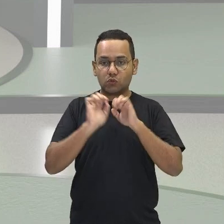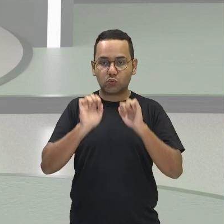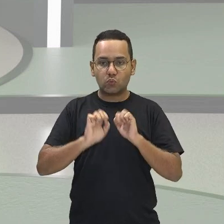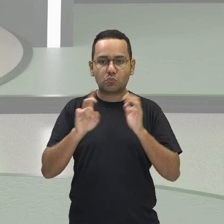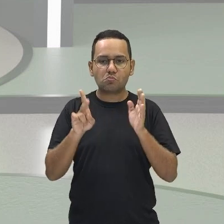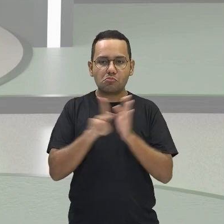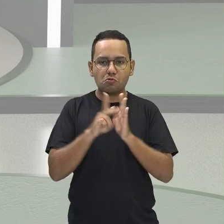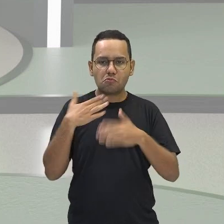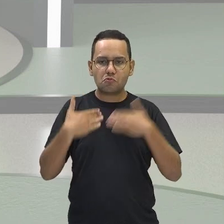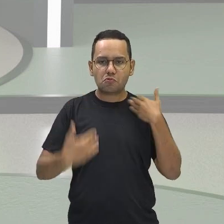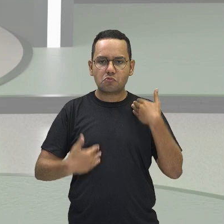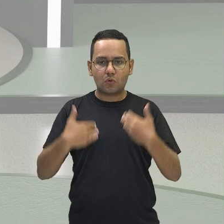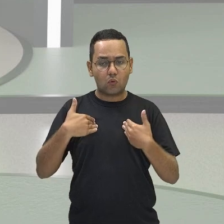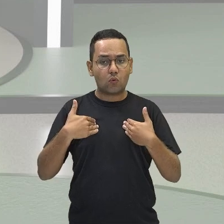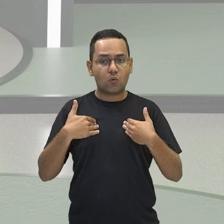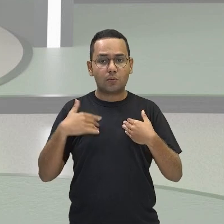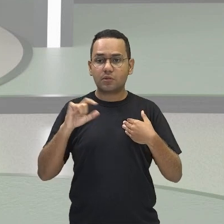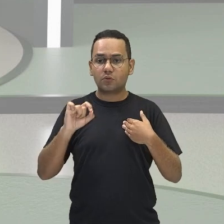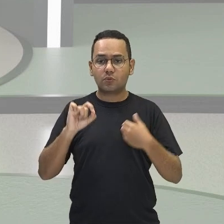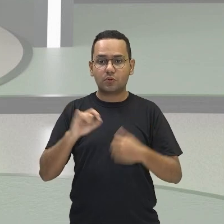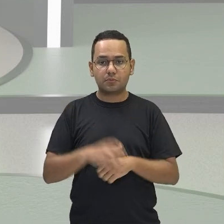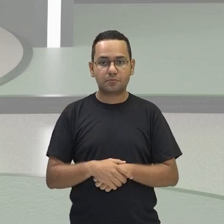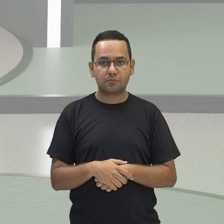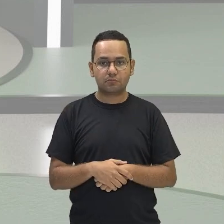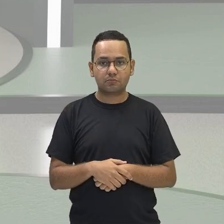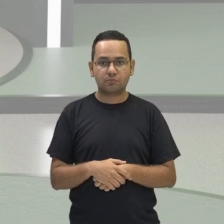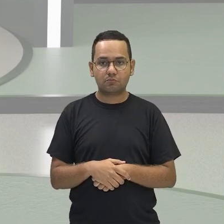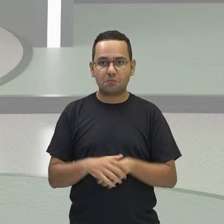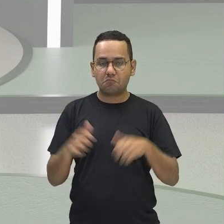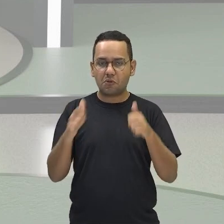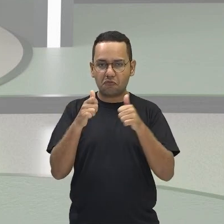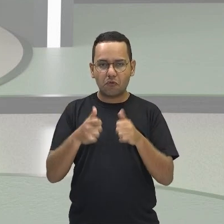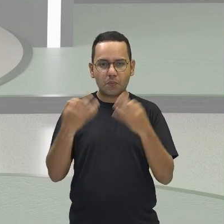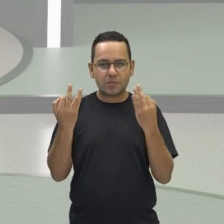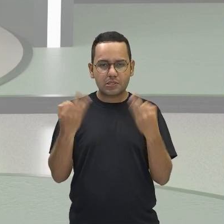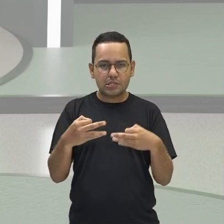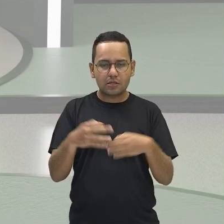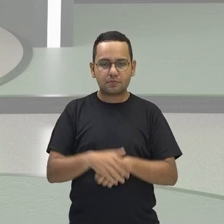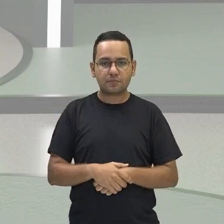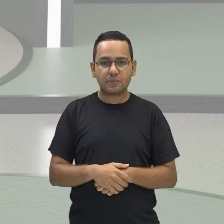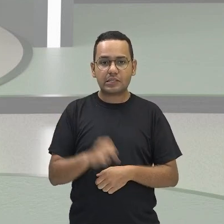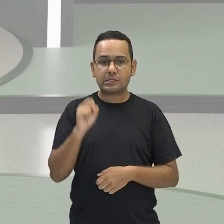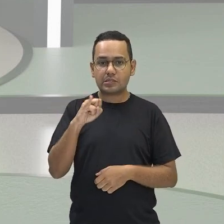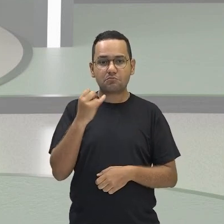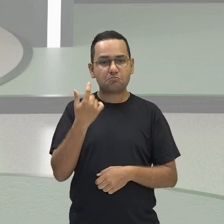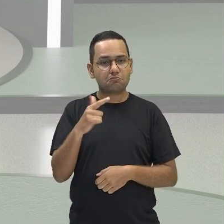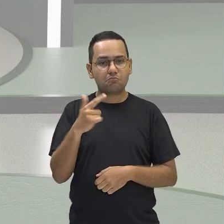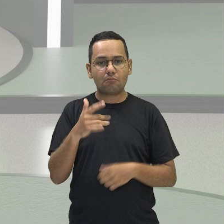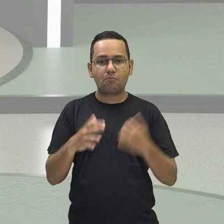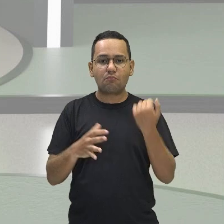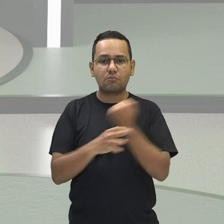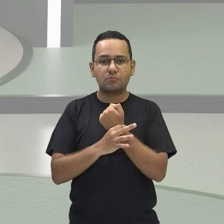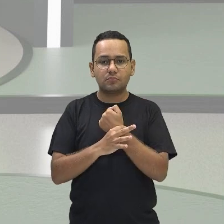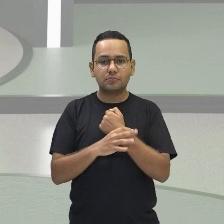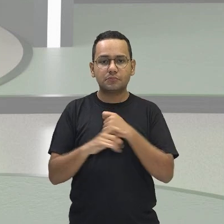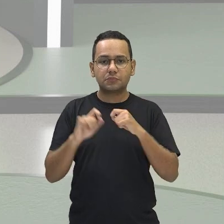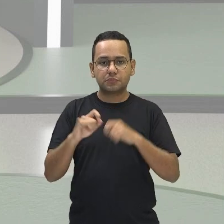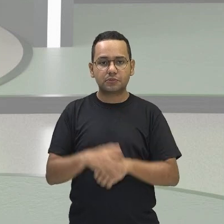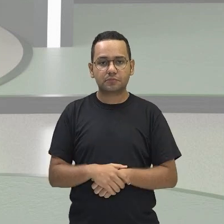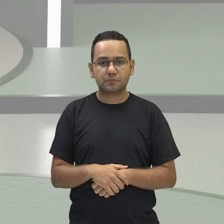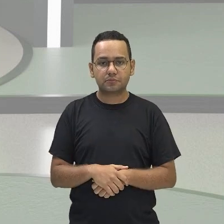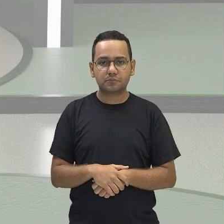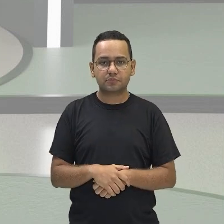nosso corpo. Se não tivesse o nosso esqueleto, nós seríamos um aglomerado